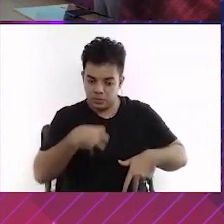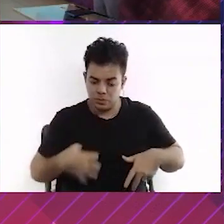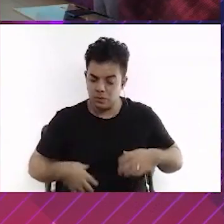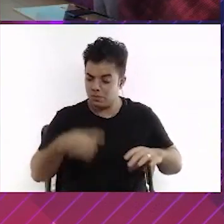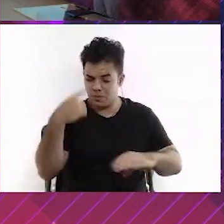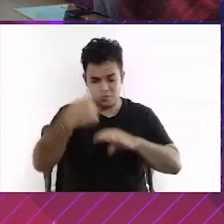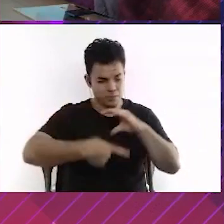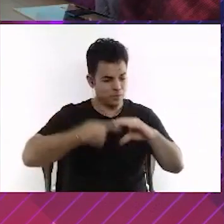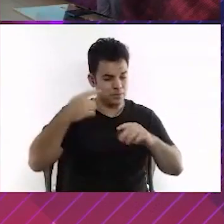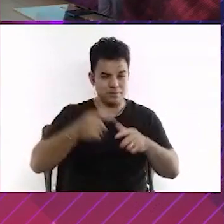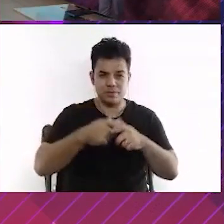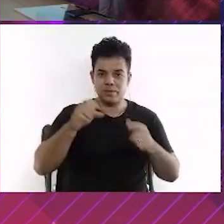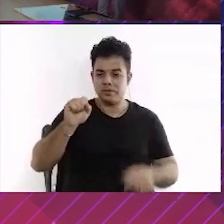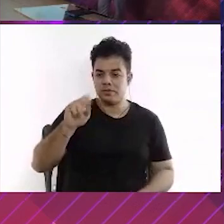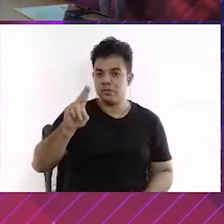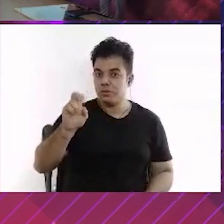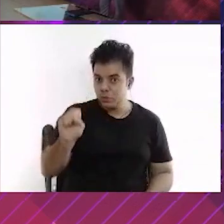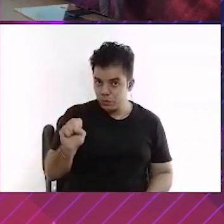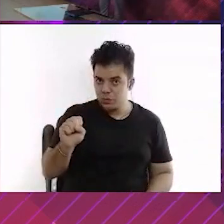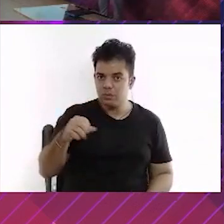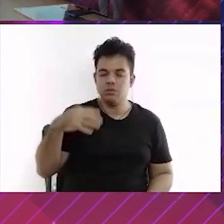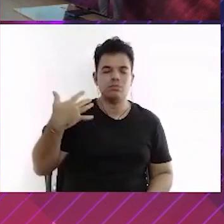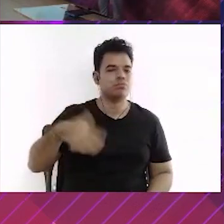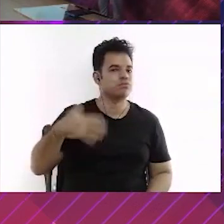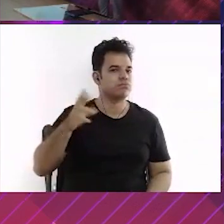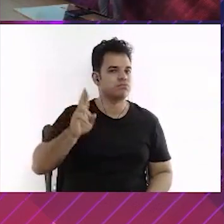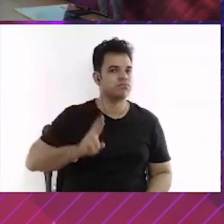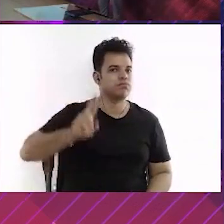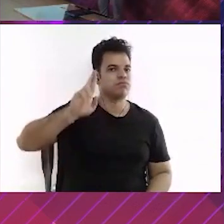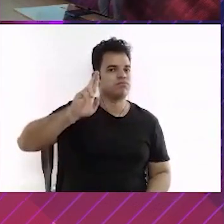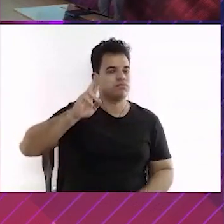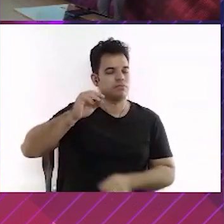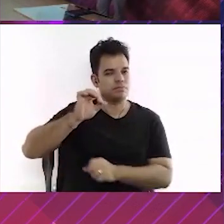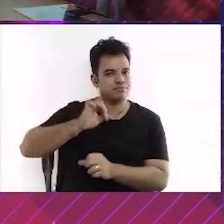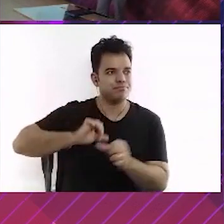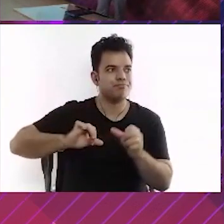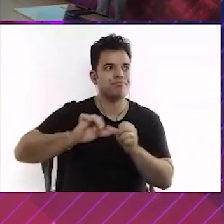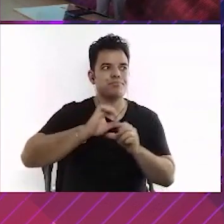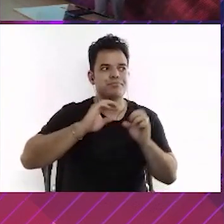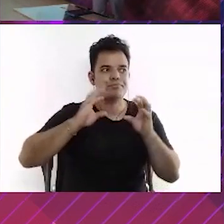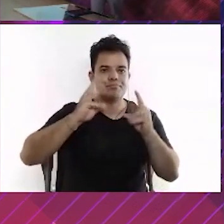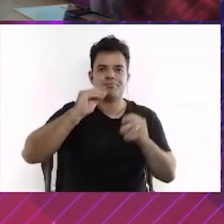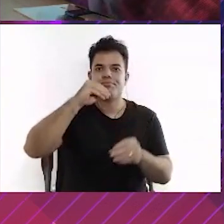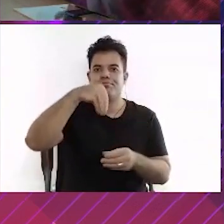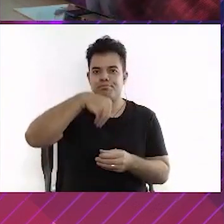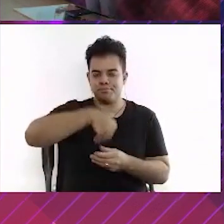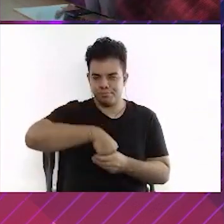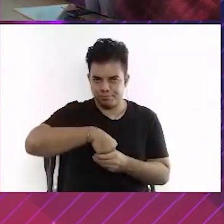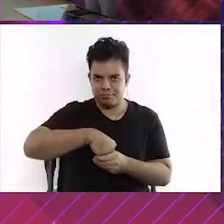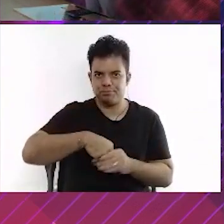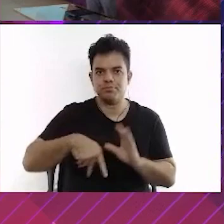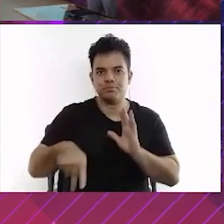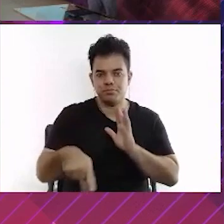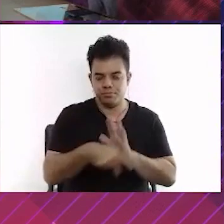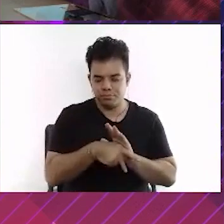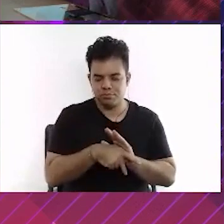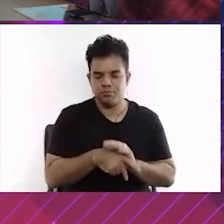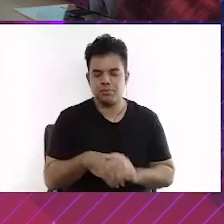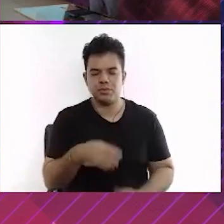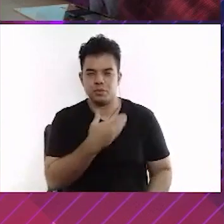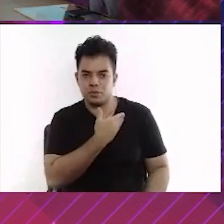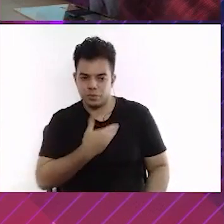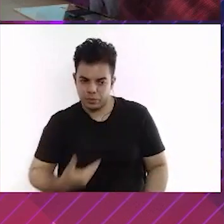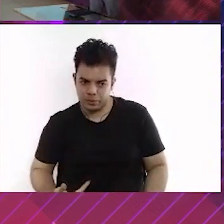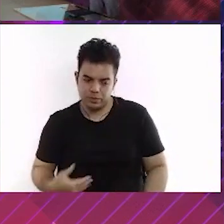né? O SUS ele é responsável por fazer toda essa articulação, inclusive dentro dos hospitais públicos e privados.